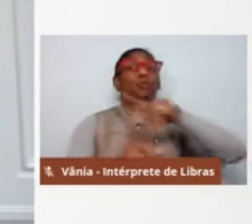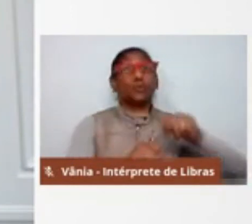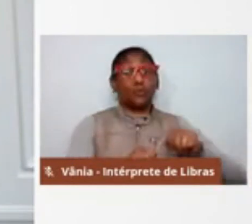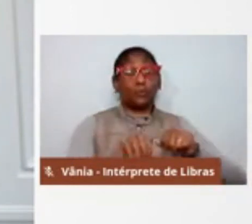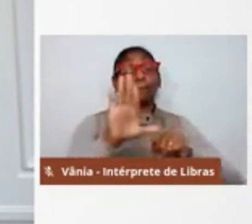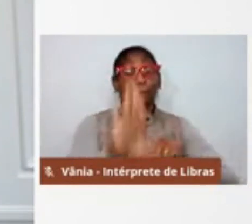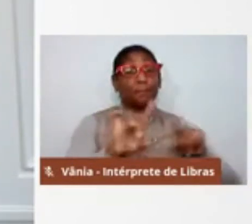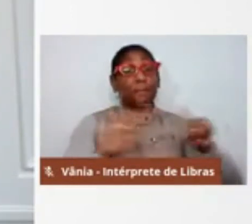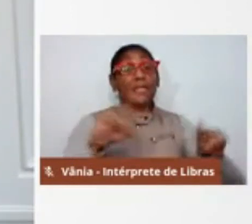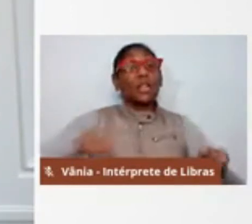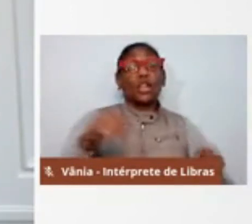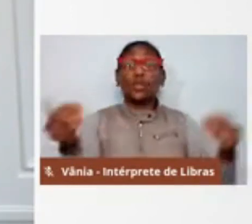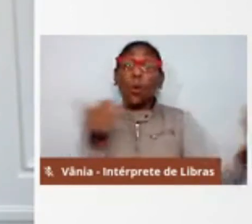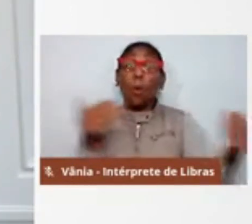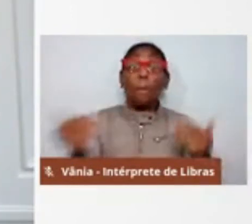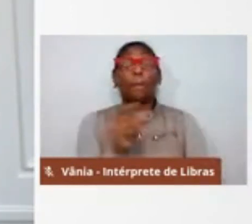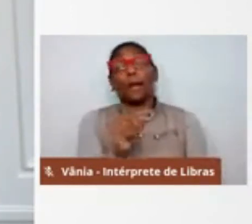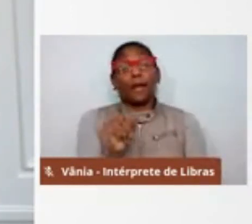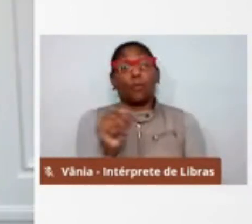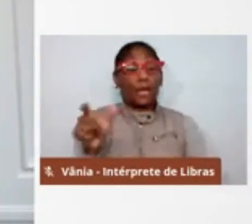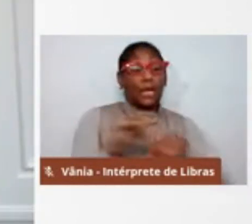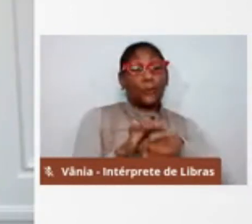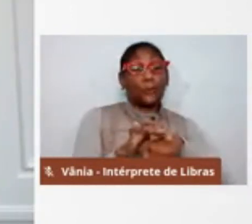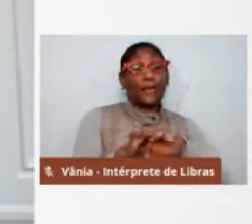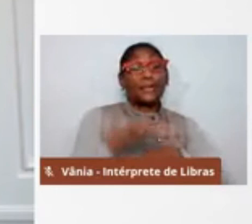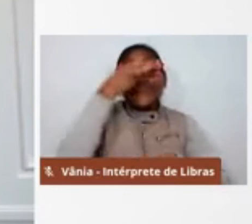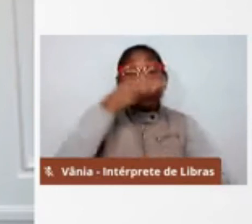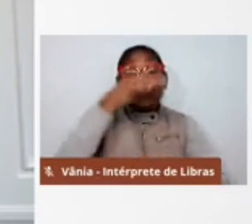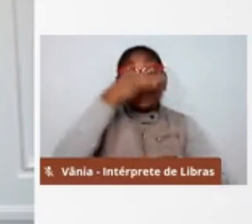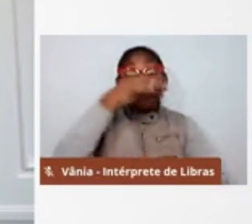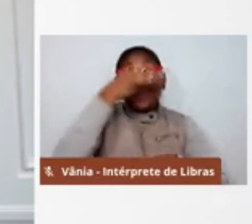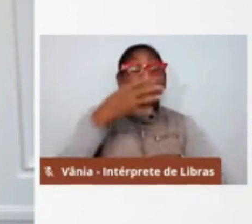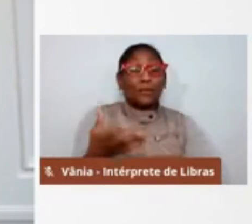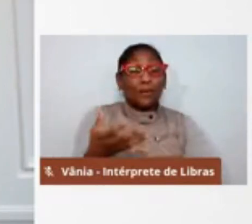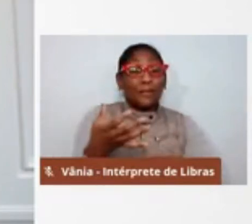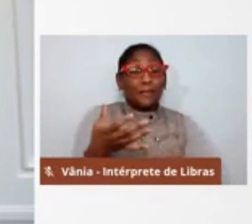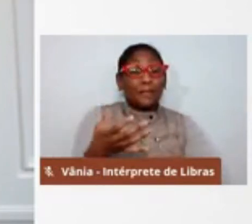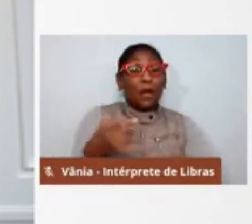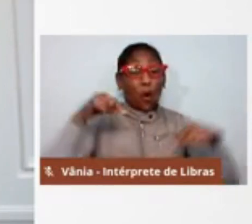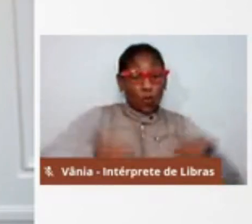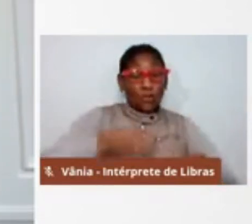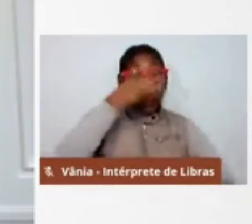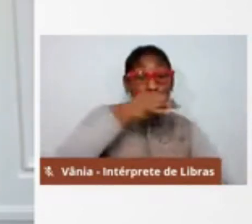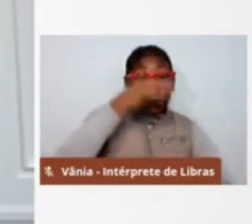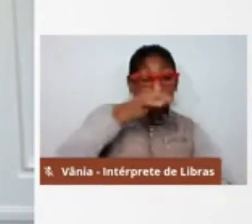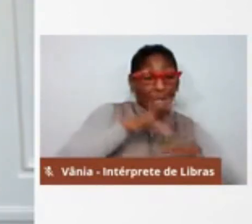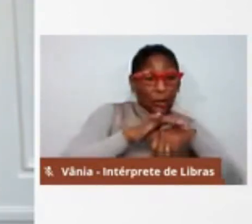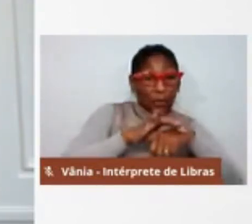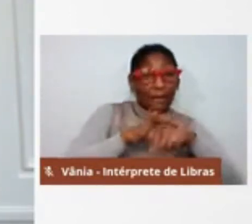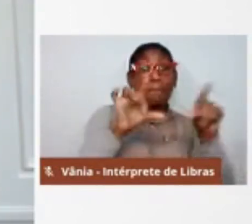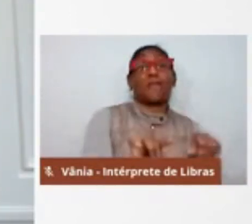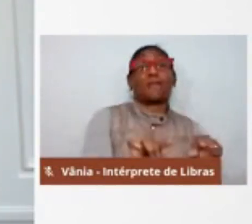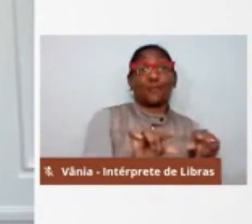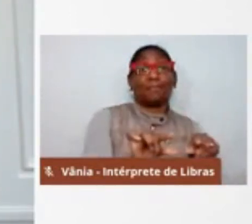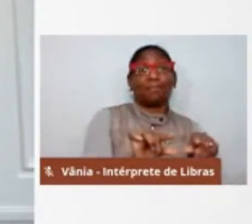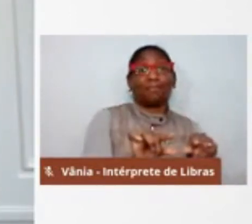doenças respiratórias, e há menos doenças respiratórias neste ano do que no ano passado. uma prova é que nós